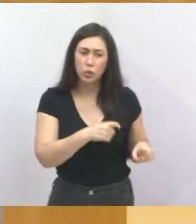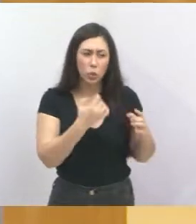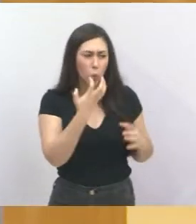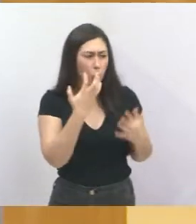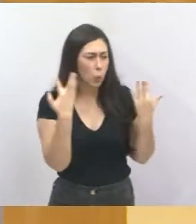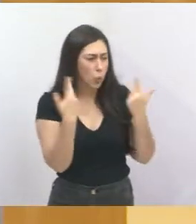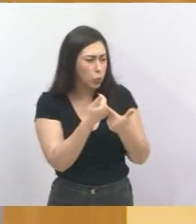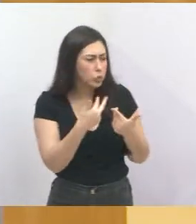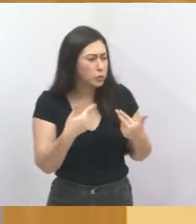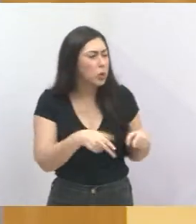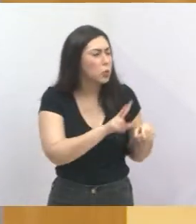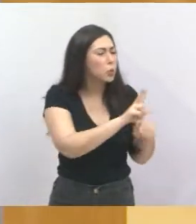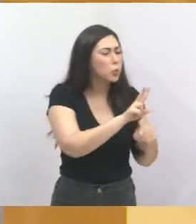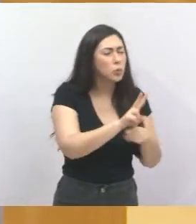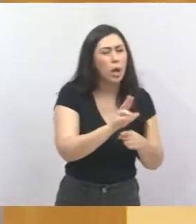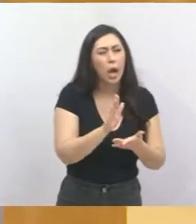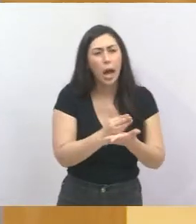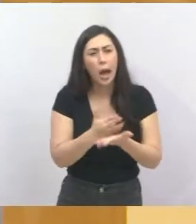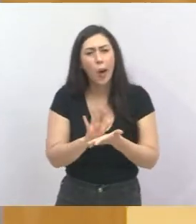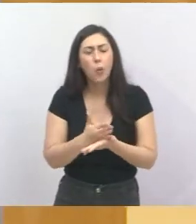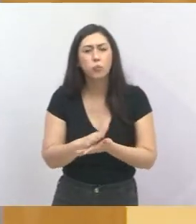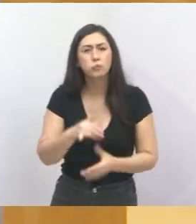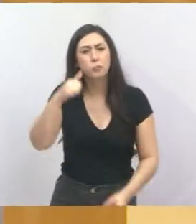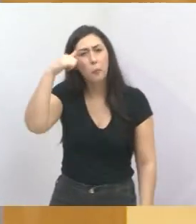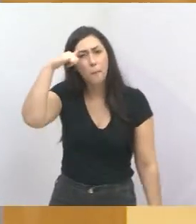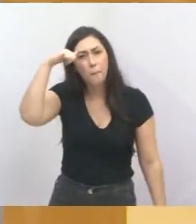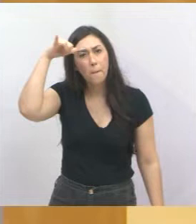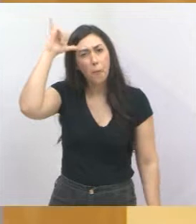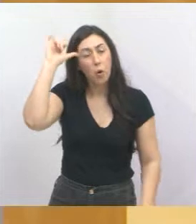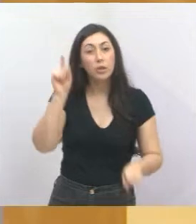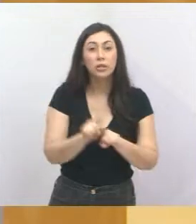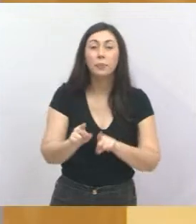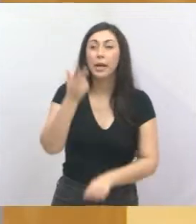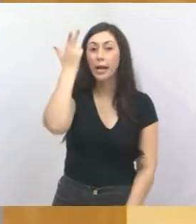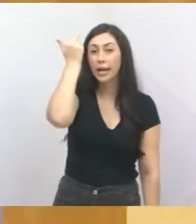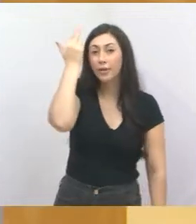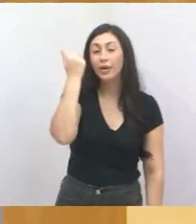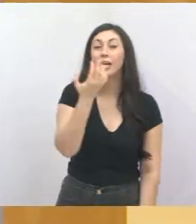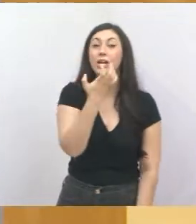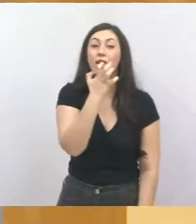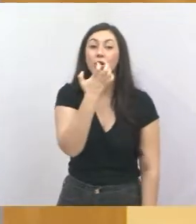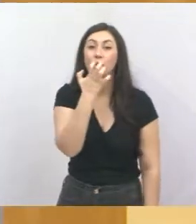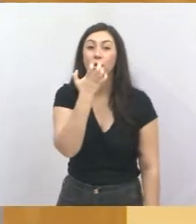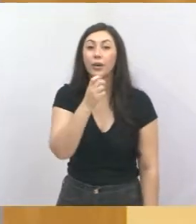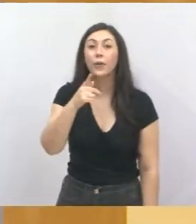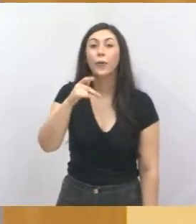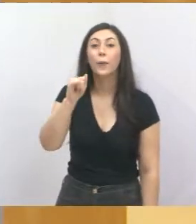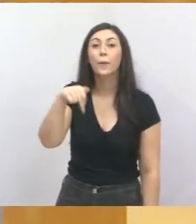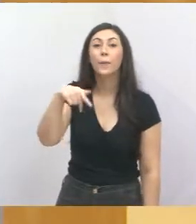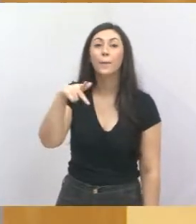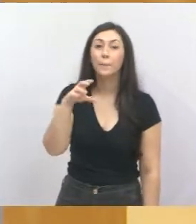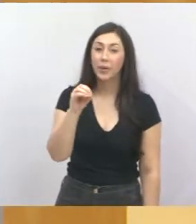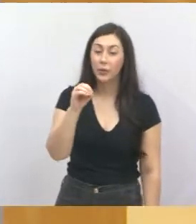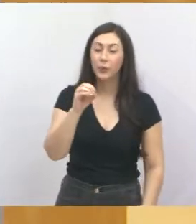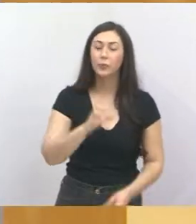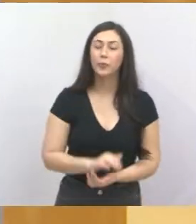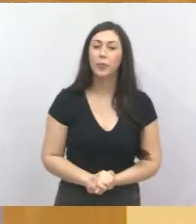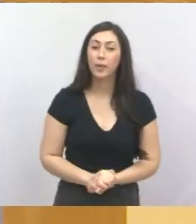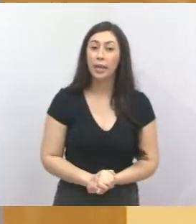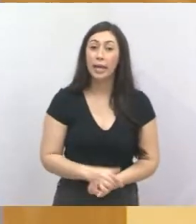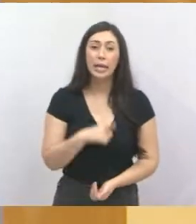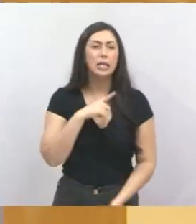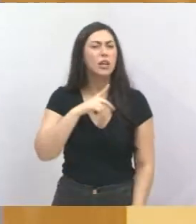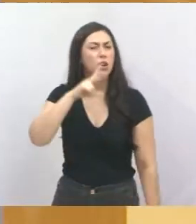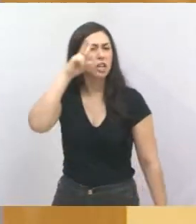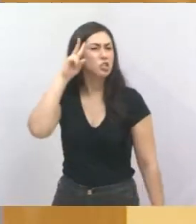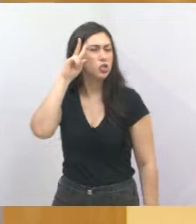Tinha algumas cabeças de gado, cavalo e seu cachorro chamado carinhosamente de Pingo. Deixou como legado